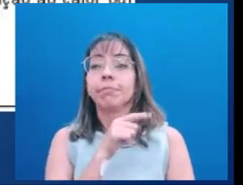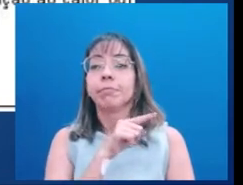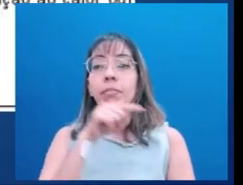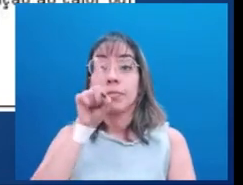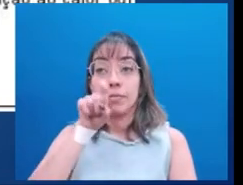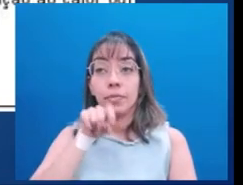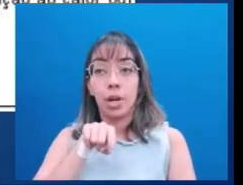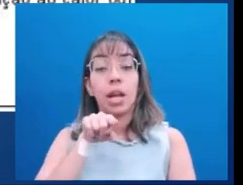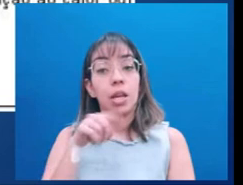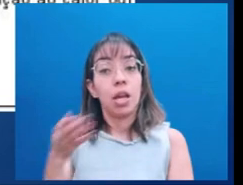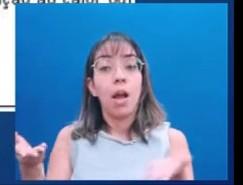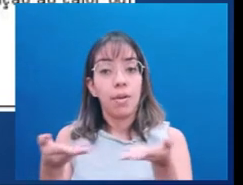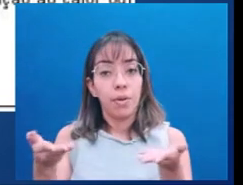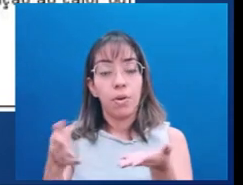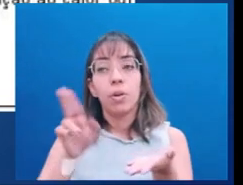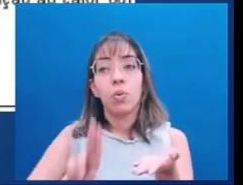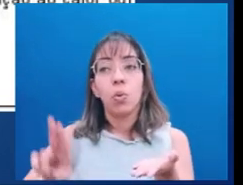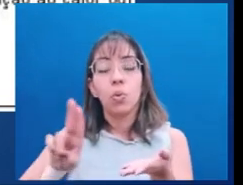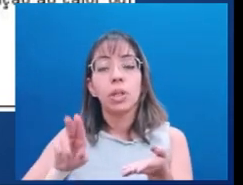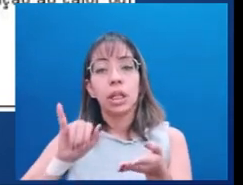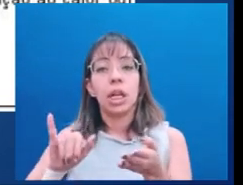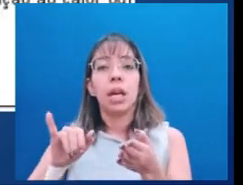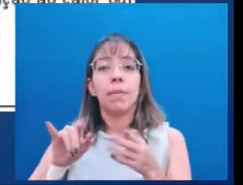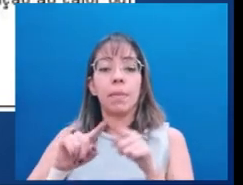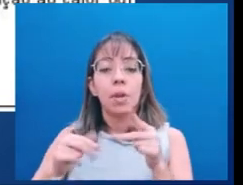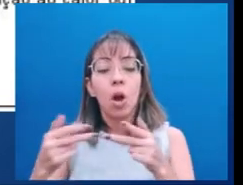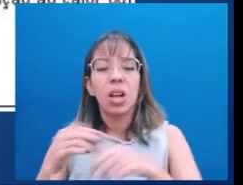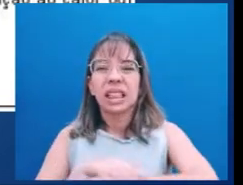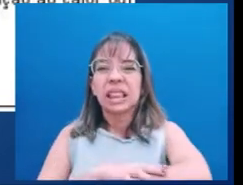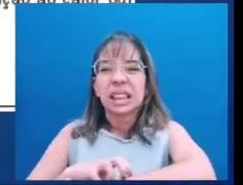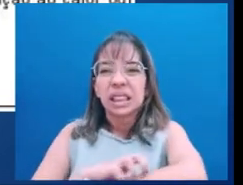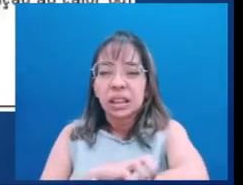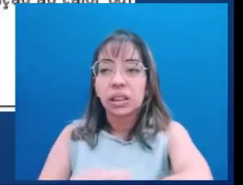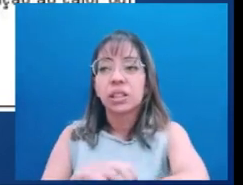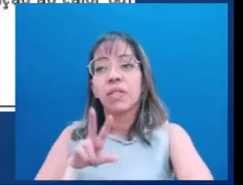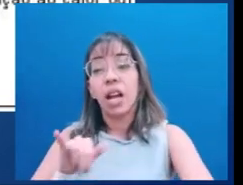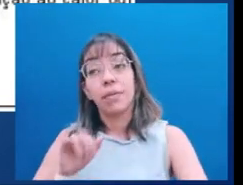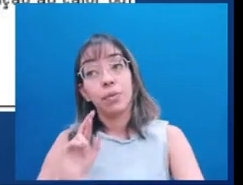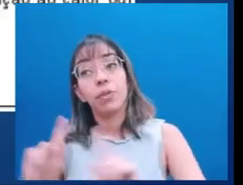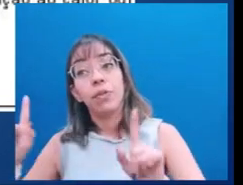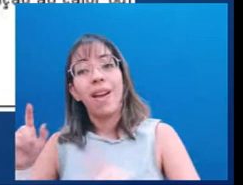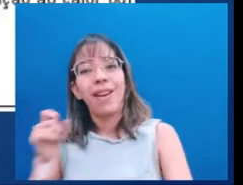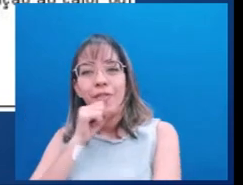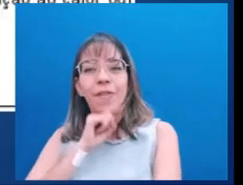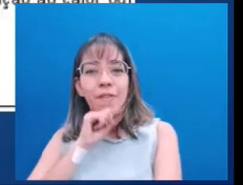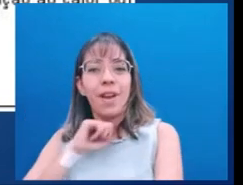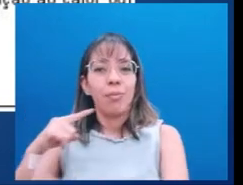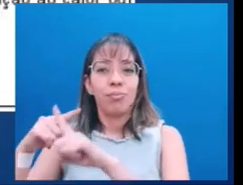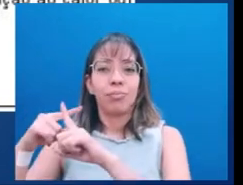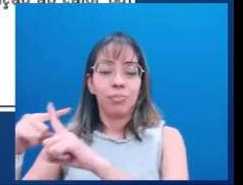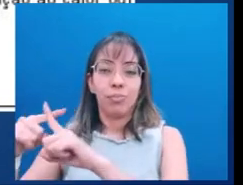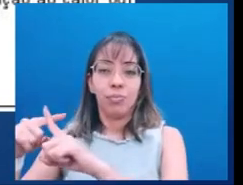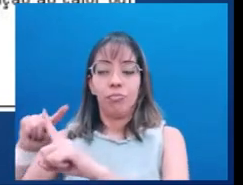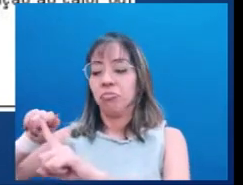Aqui nós vemos o pictograma atual da substância irritante, né, ou nociva, realmente